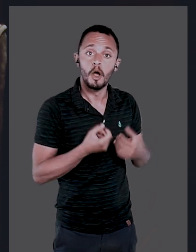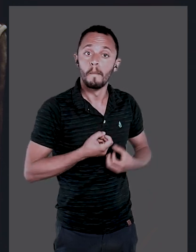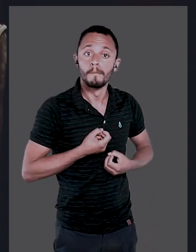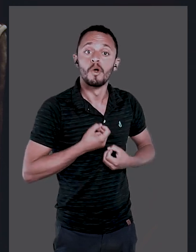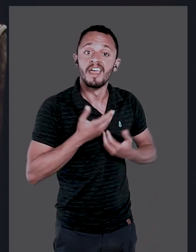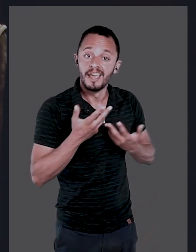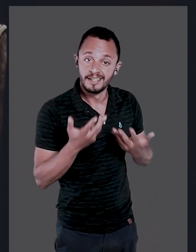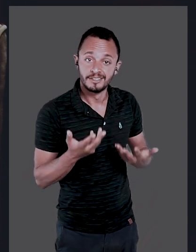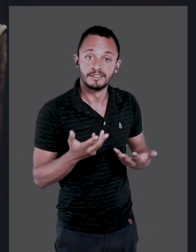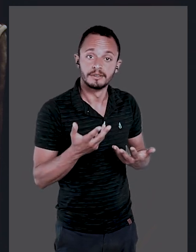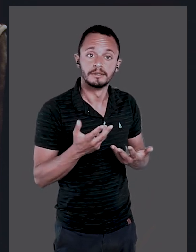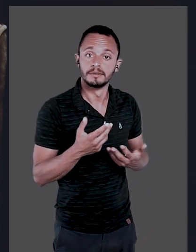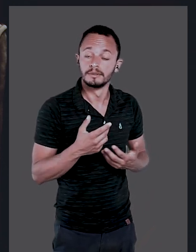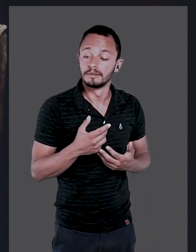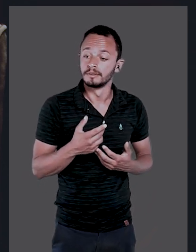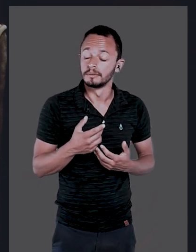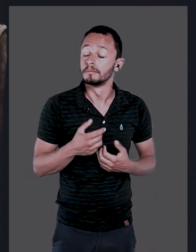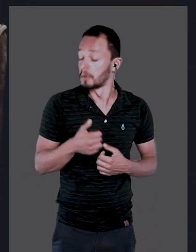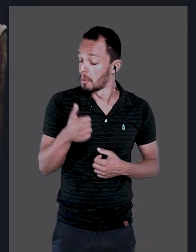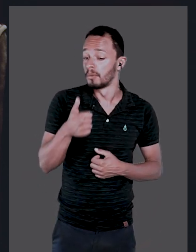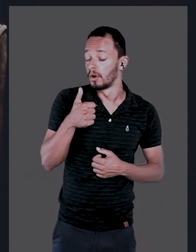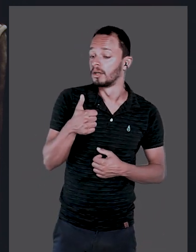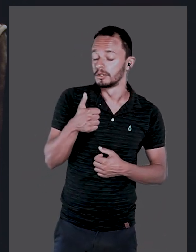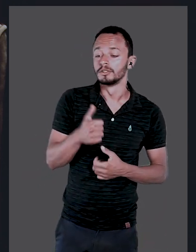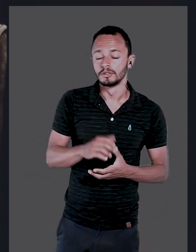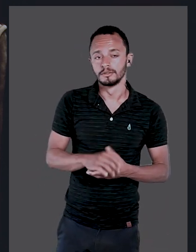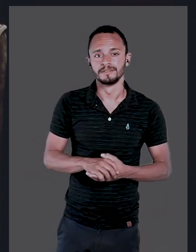A delicadeza pode ser.